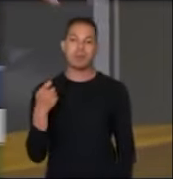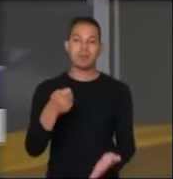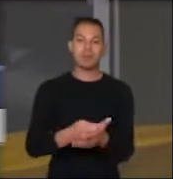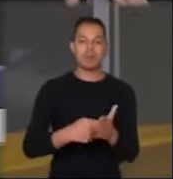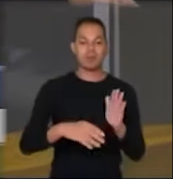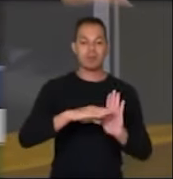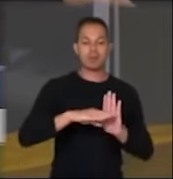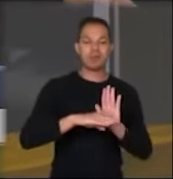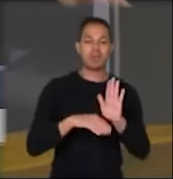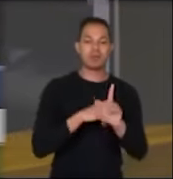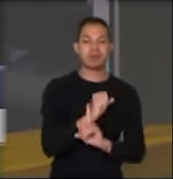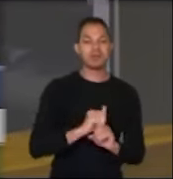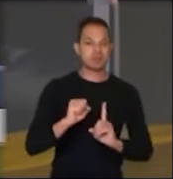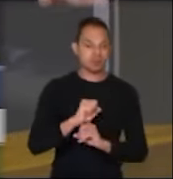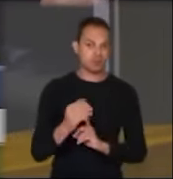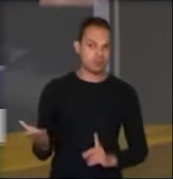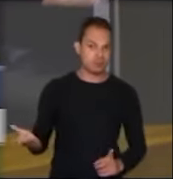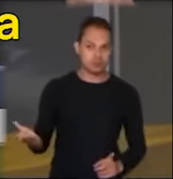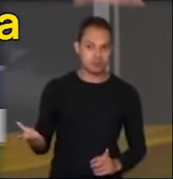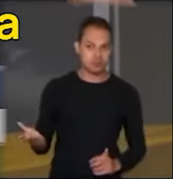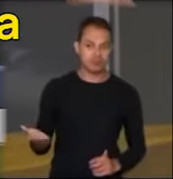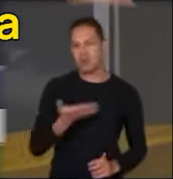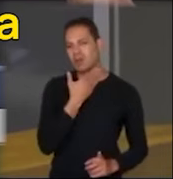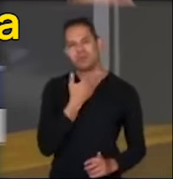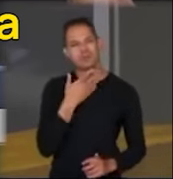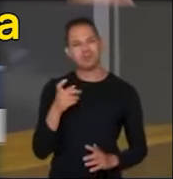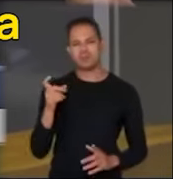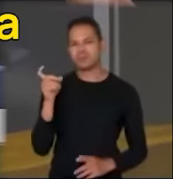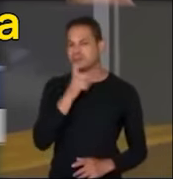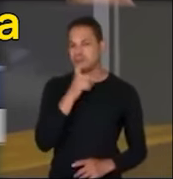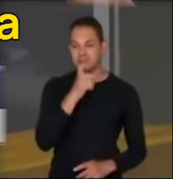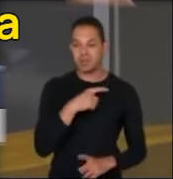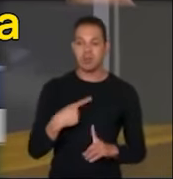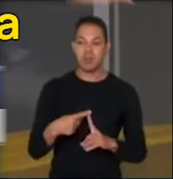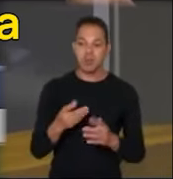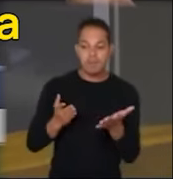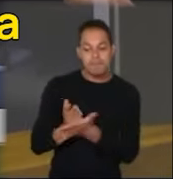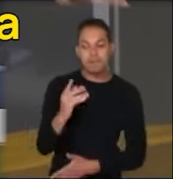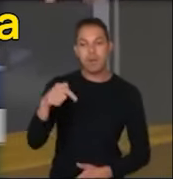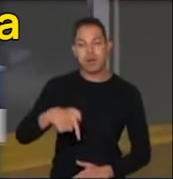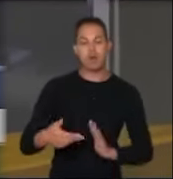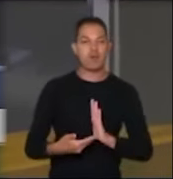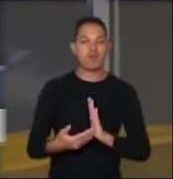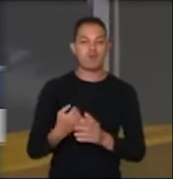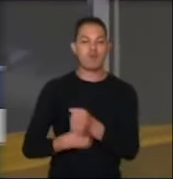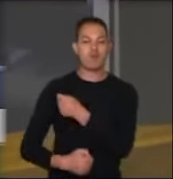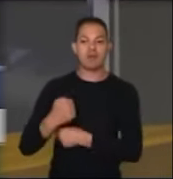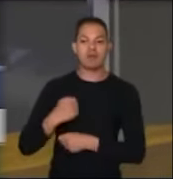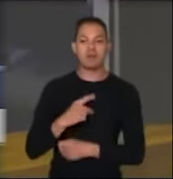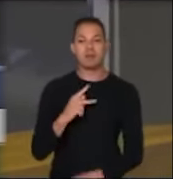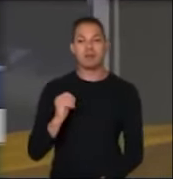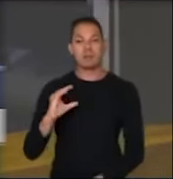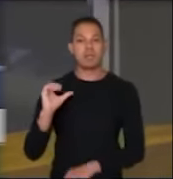sociais, que é a alegação deles. Uma balela, porque foi aprovada nessa casa aqui, no ano passado, a PEC da